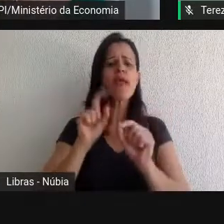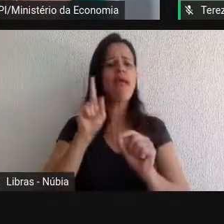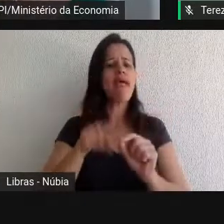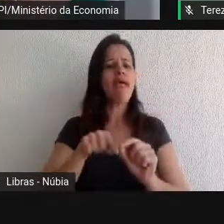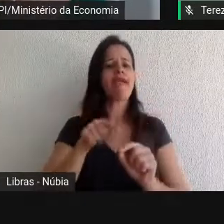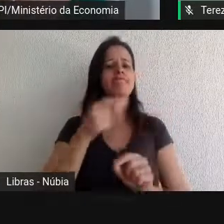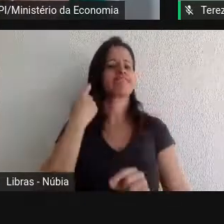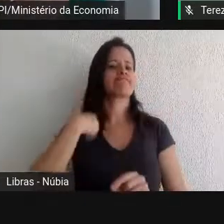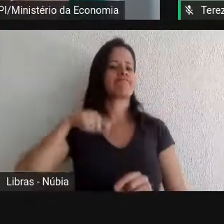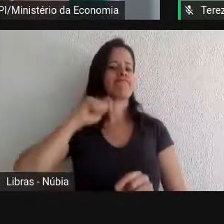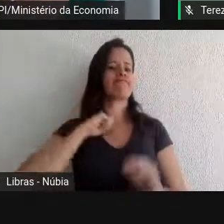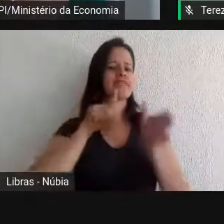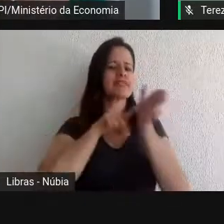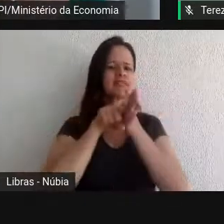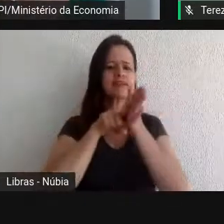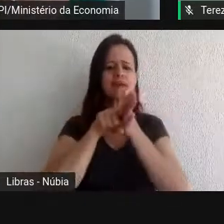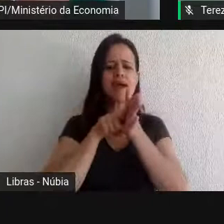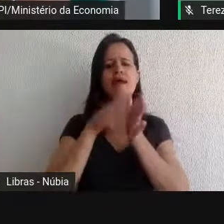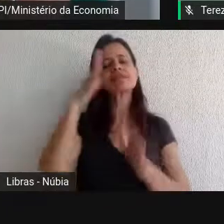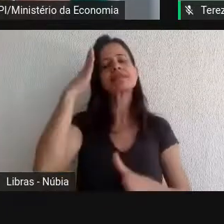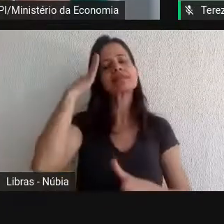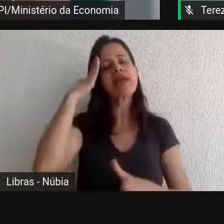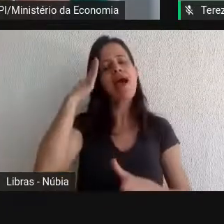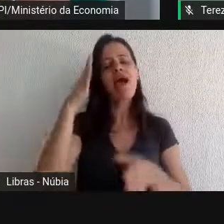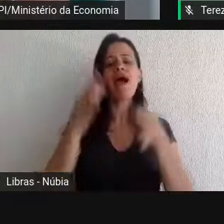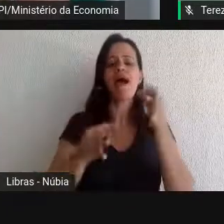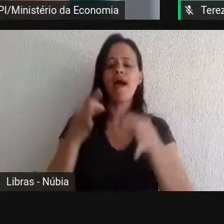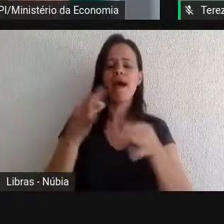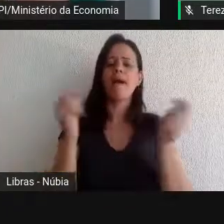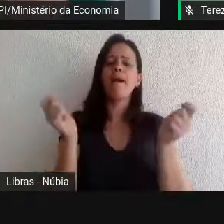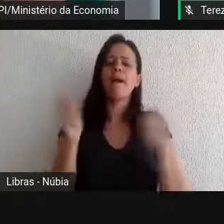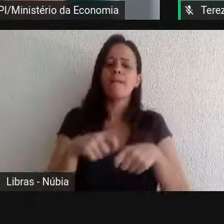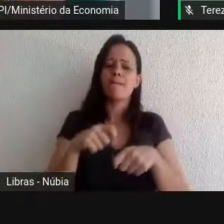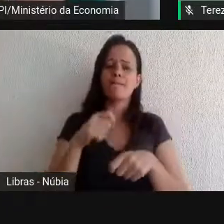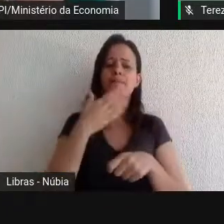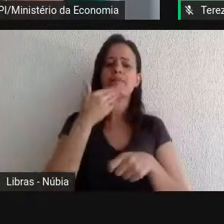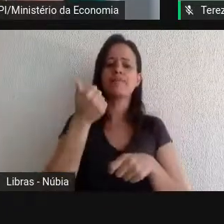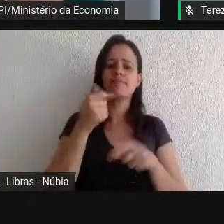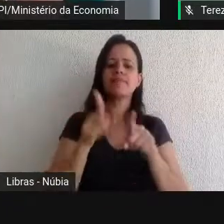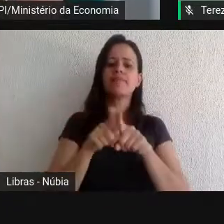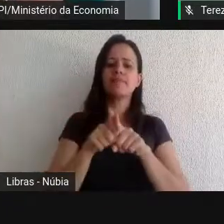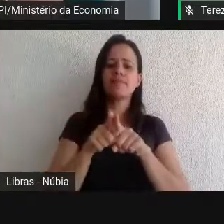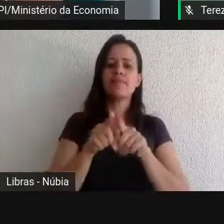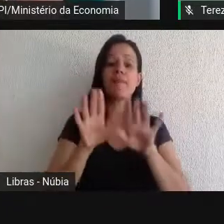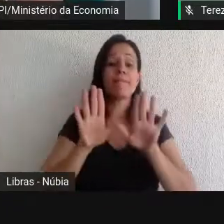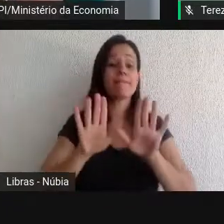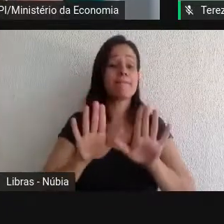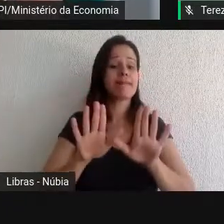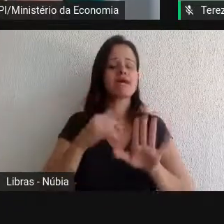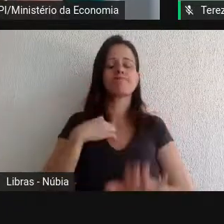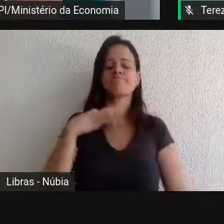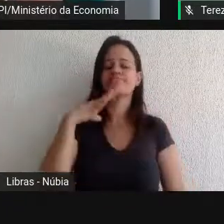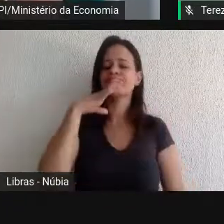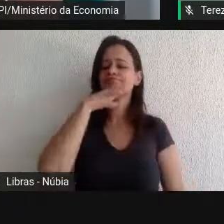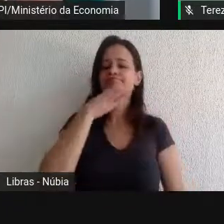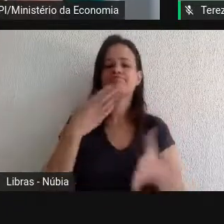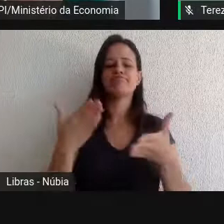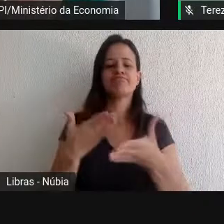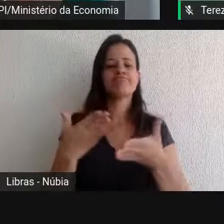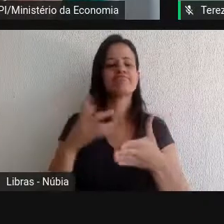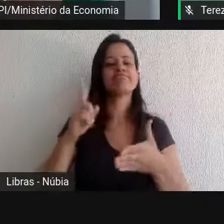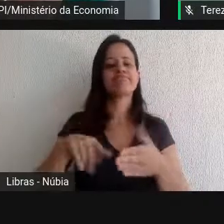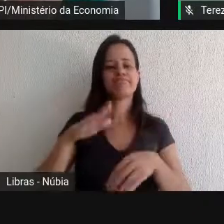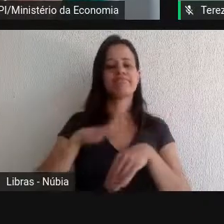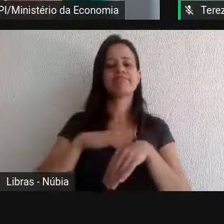de... Claro que o arcabouço jurídico pode ser aperfeiçoado nesse aspecto, mas eu acho que a atuação é mais por